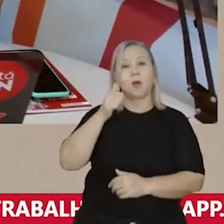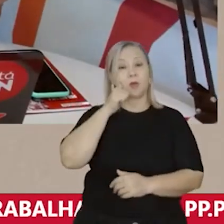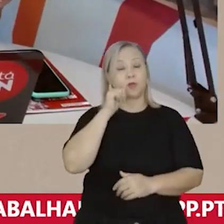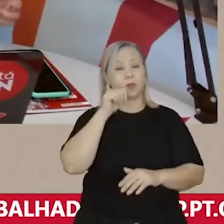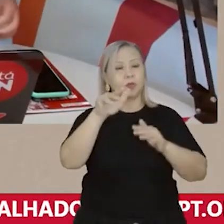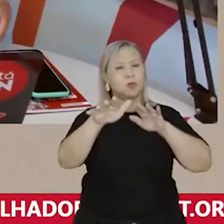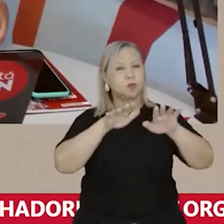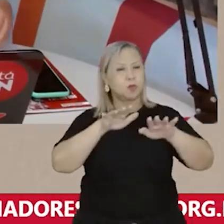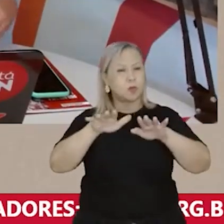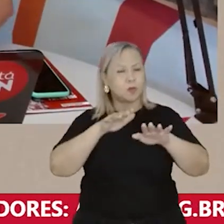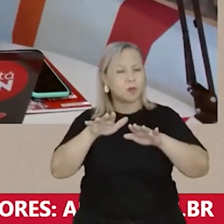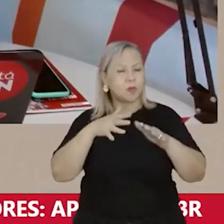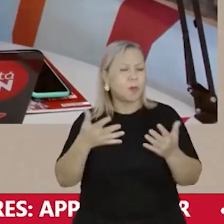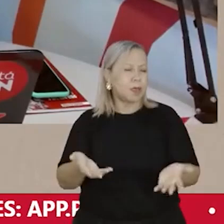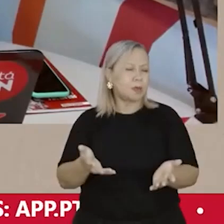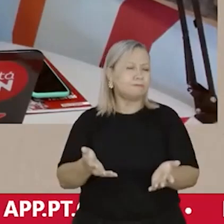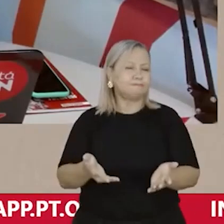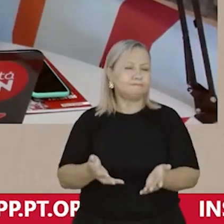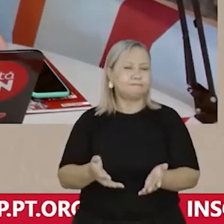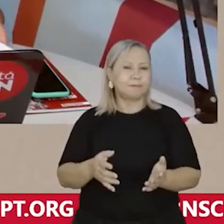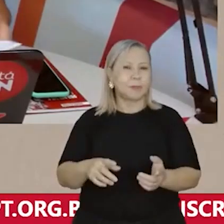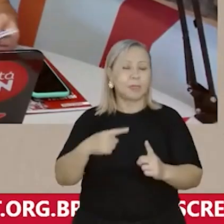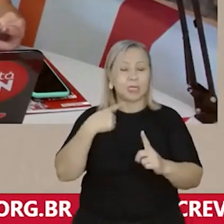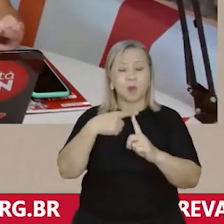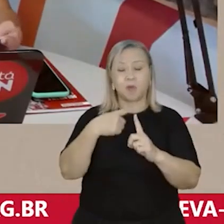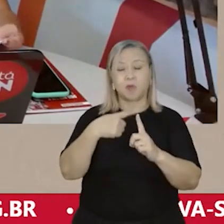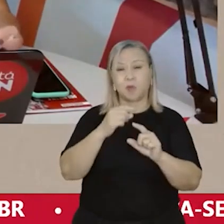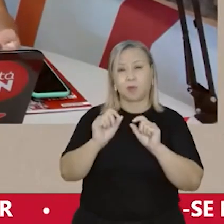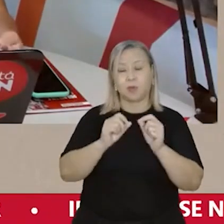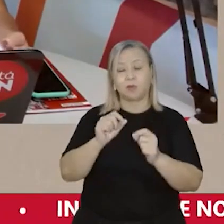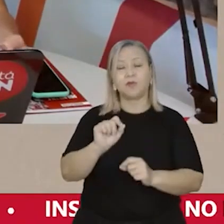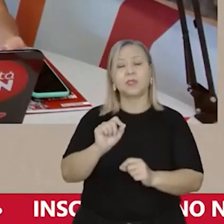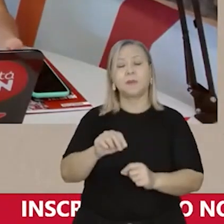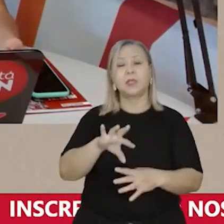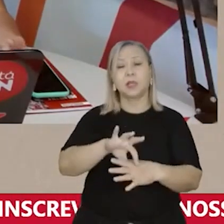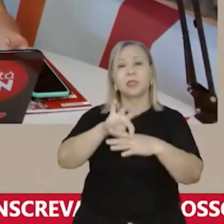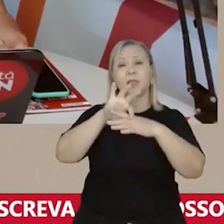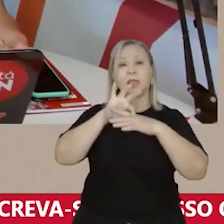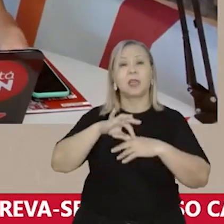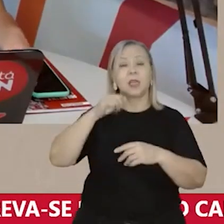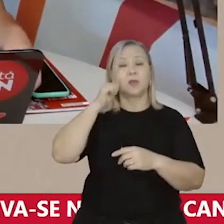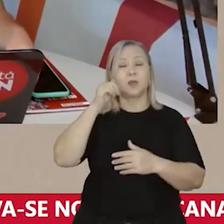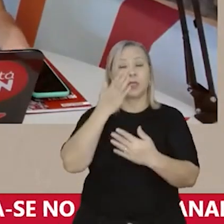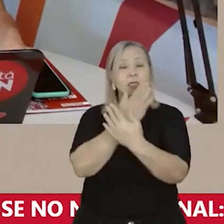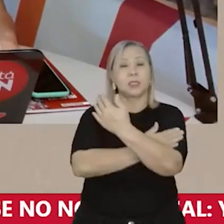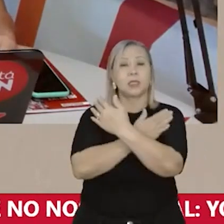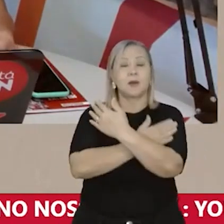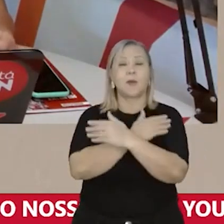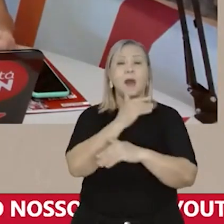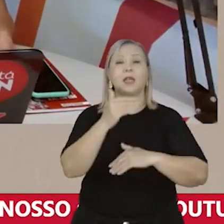grande onda positiva. O que você pensa da liderança de mulheres nessas pastas de desenvolvimento?